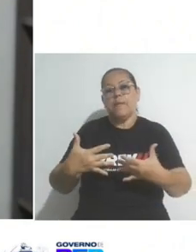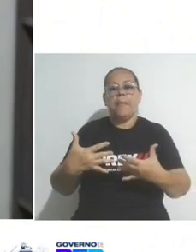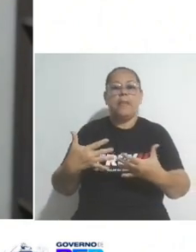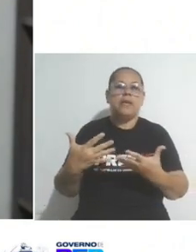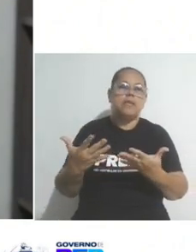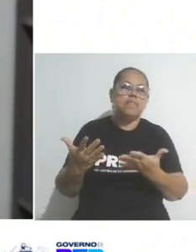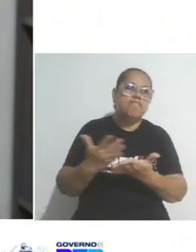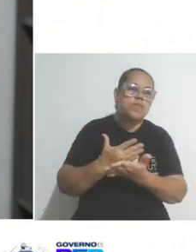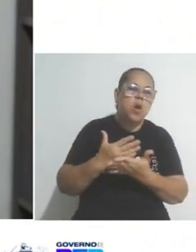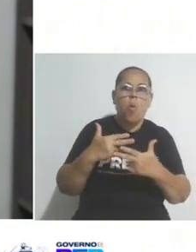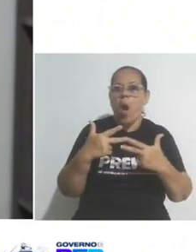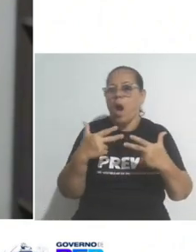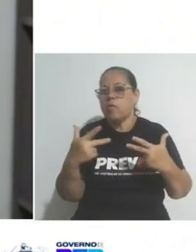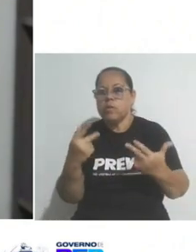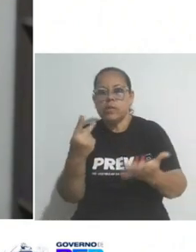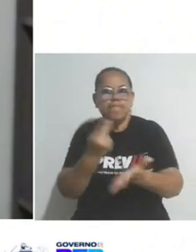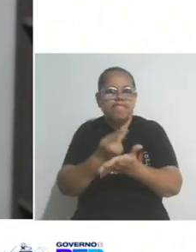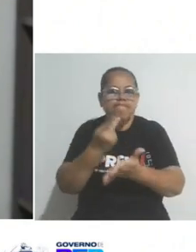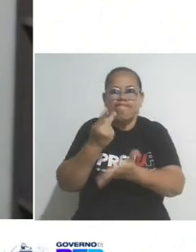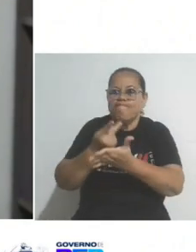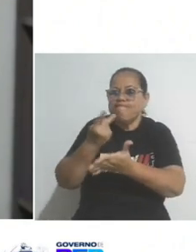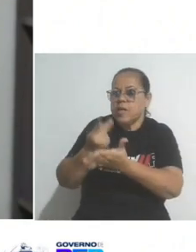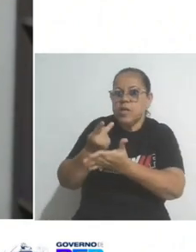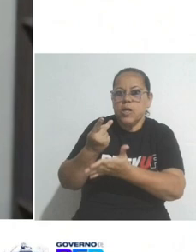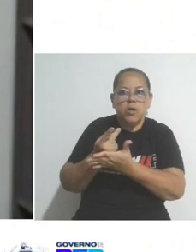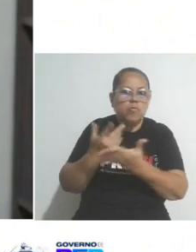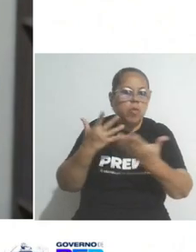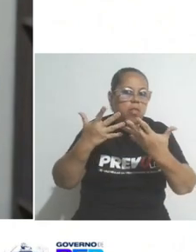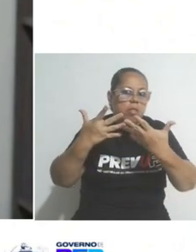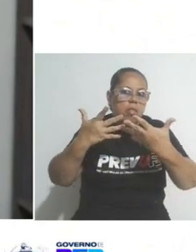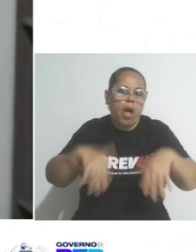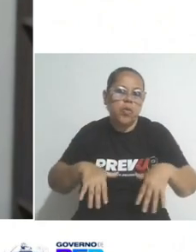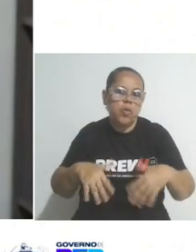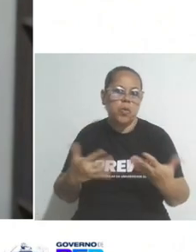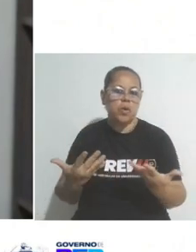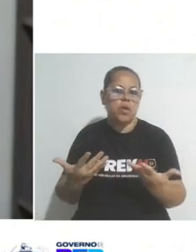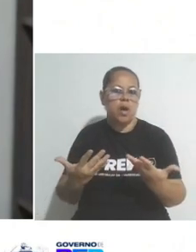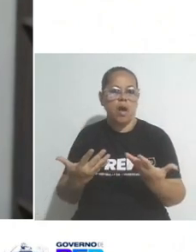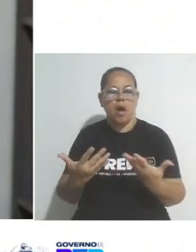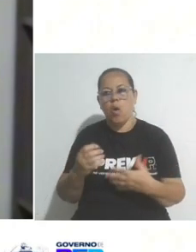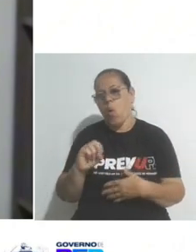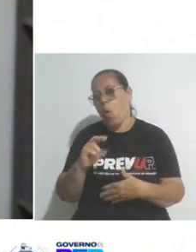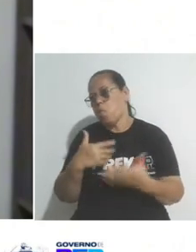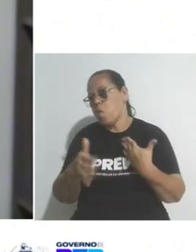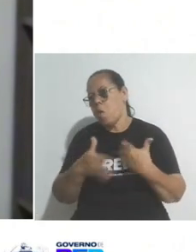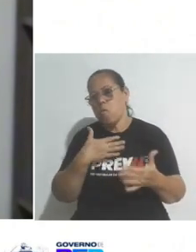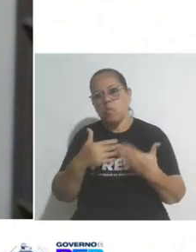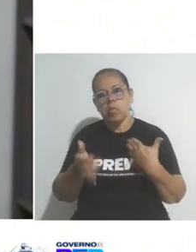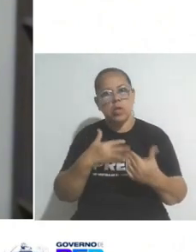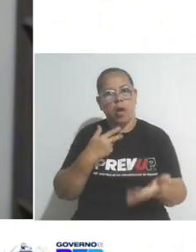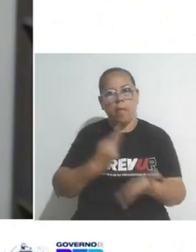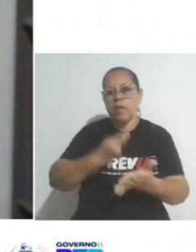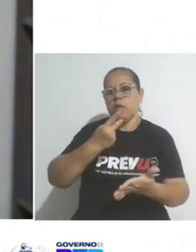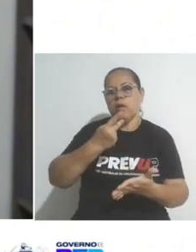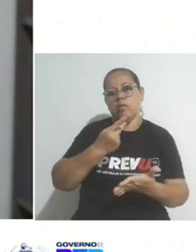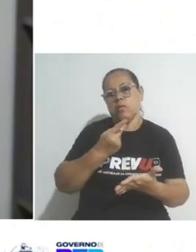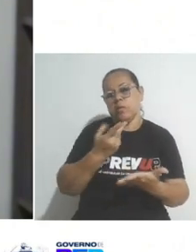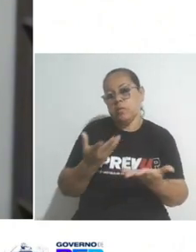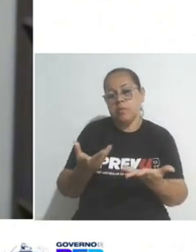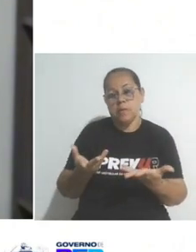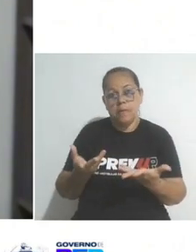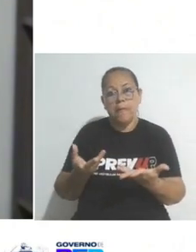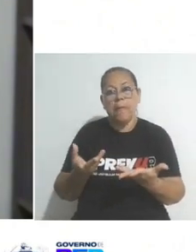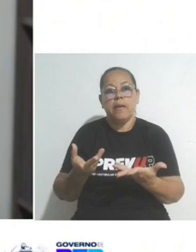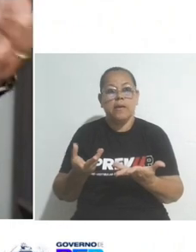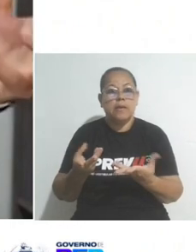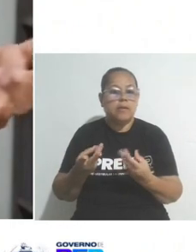de algum fator um fenômeno natural ou qualquer outro tipo de fenômeno de base antrópica